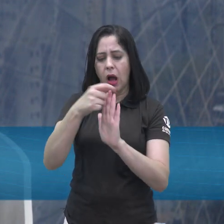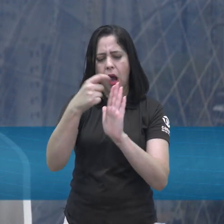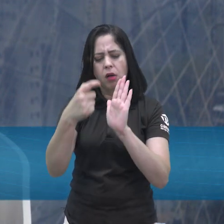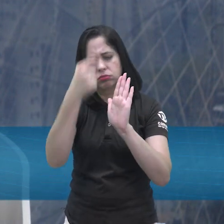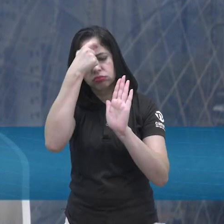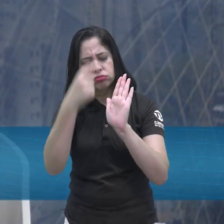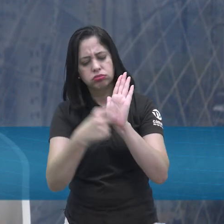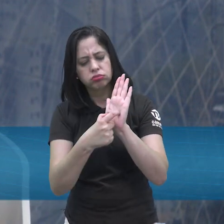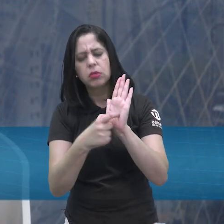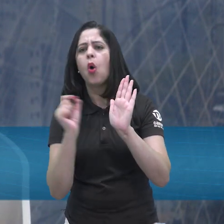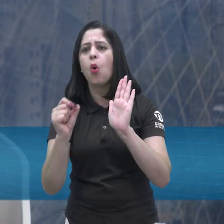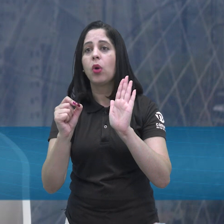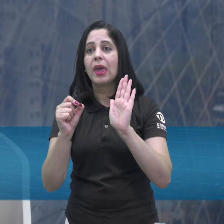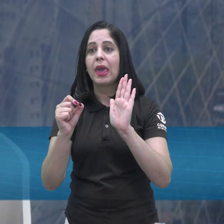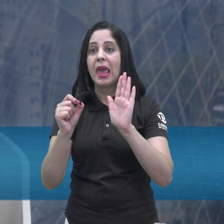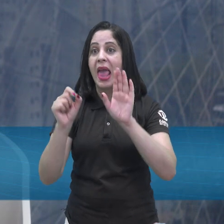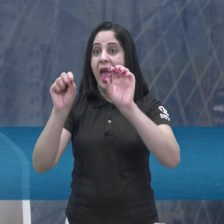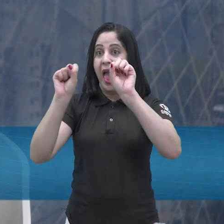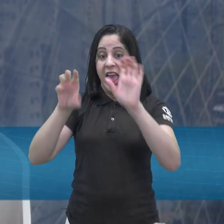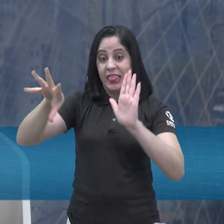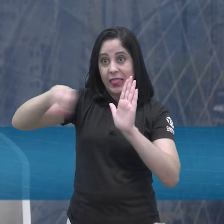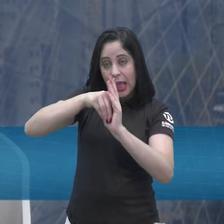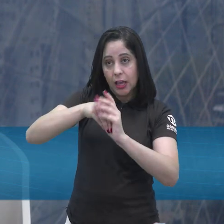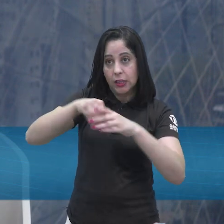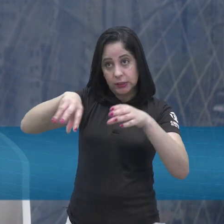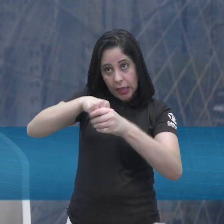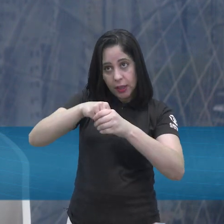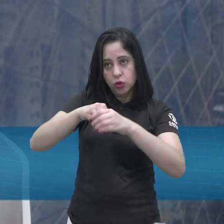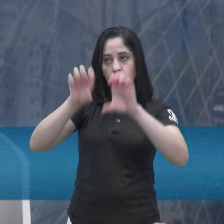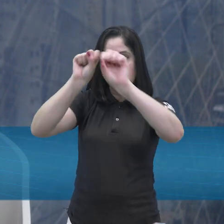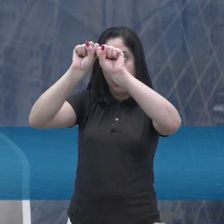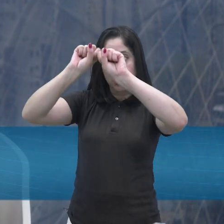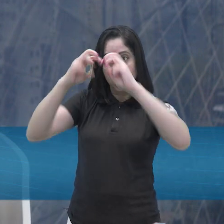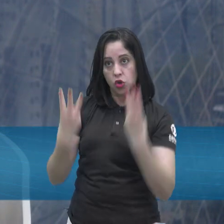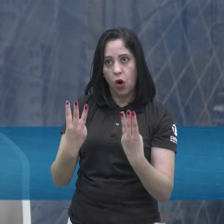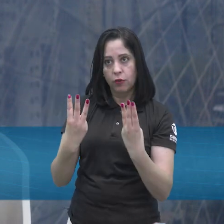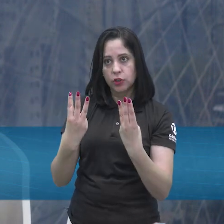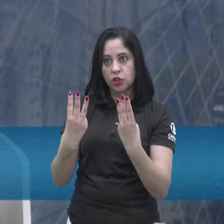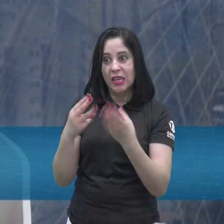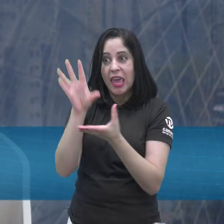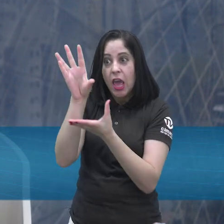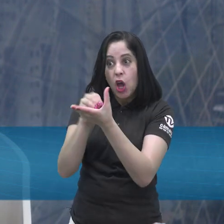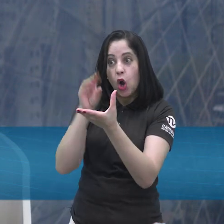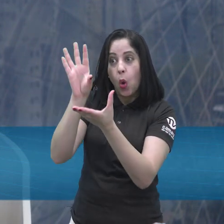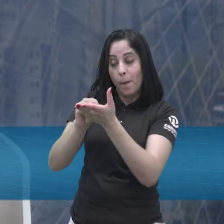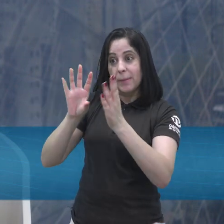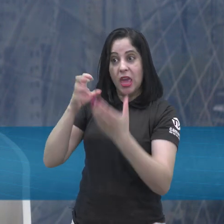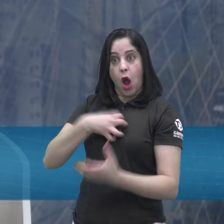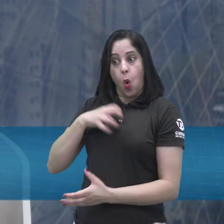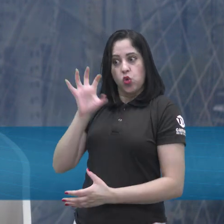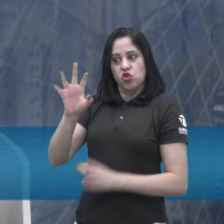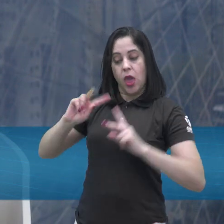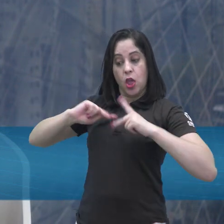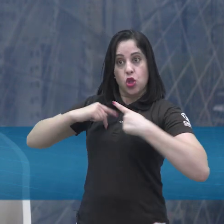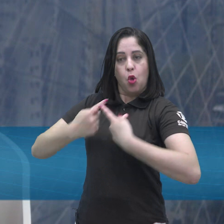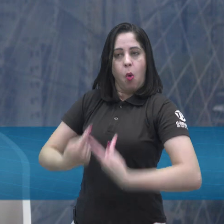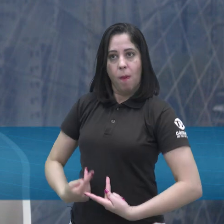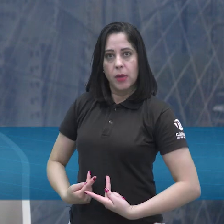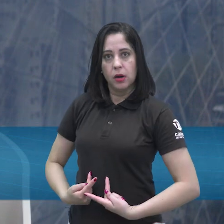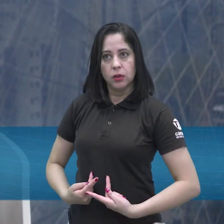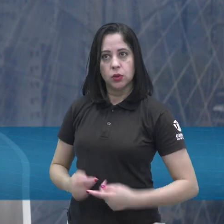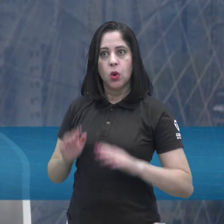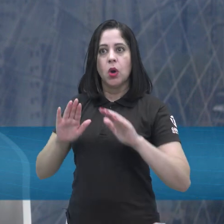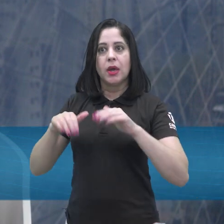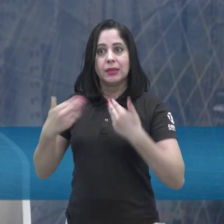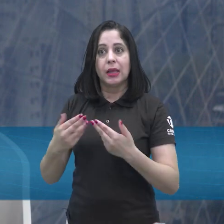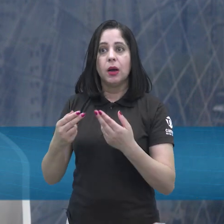softwares que eles imitam comportamentos e tarefas humanas. Para imitar comportamentos e tarefas humanas, por anos,